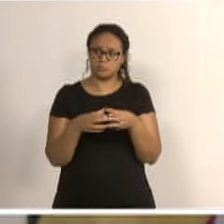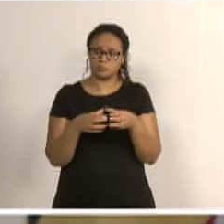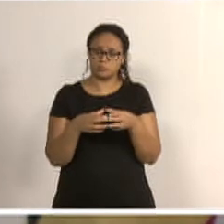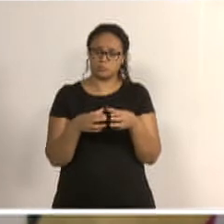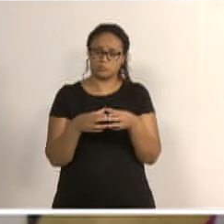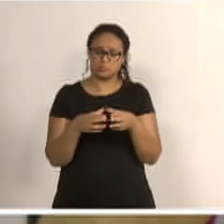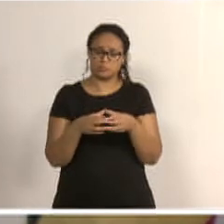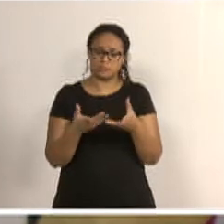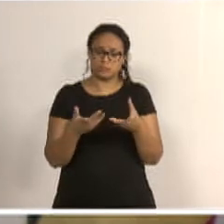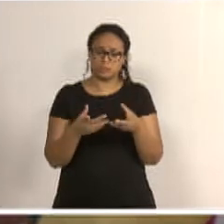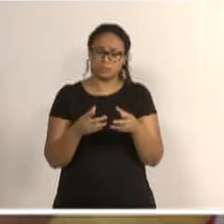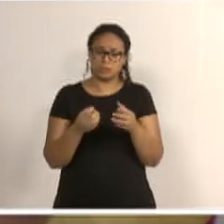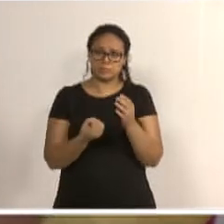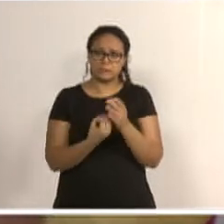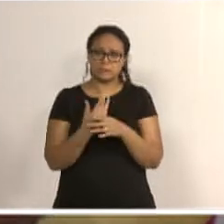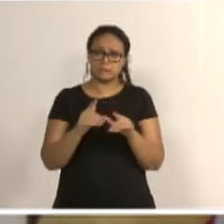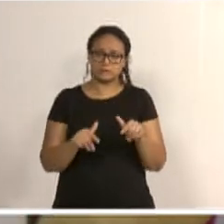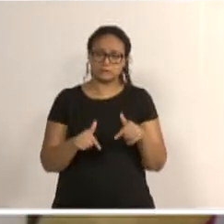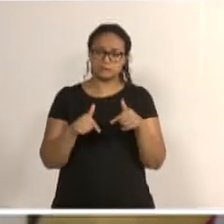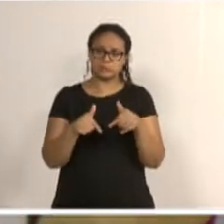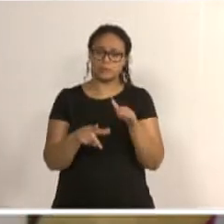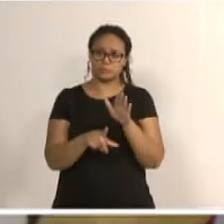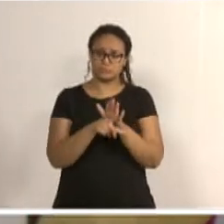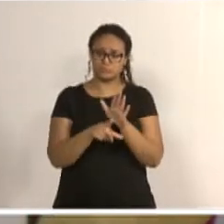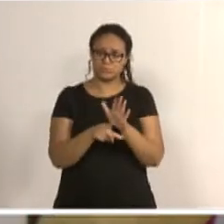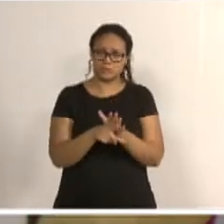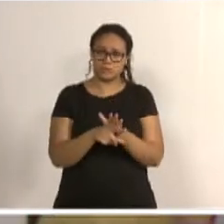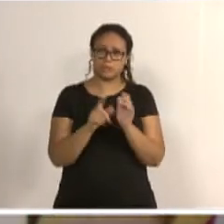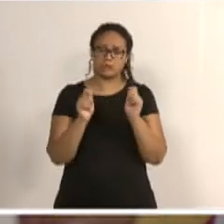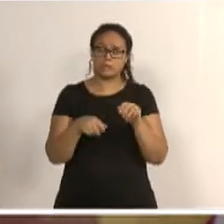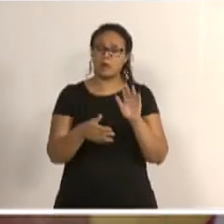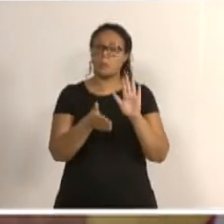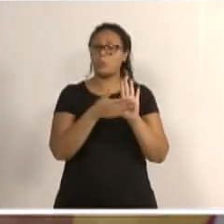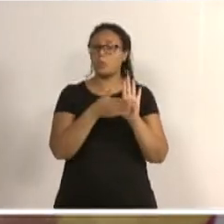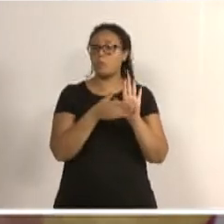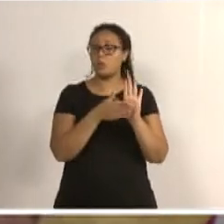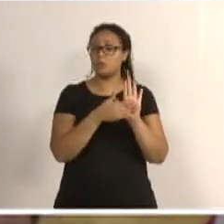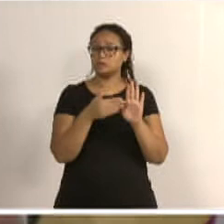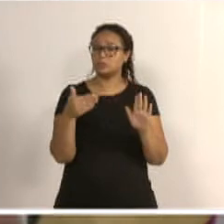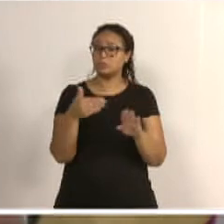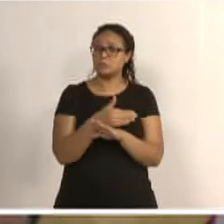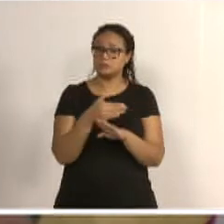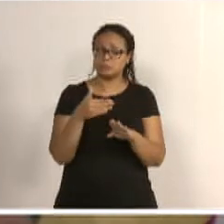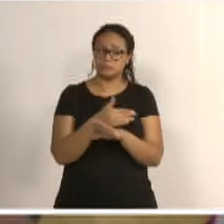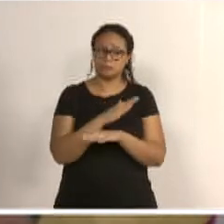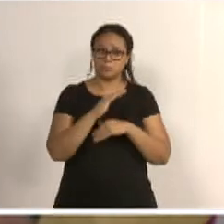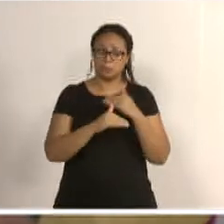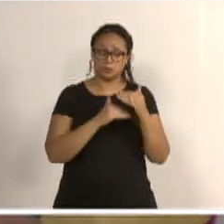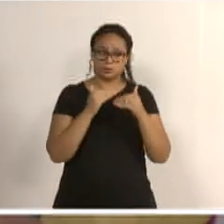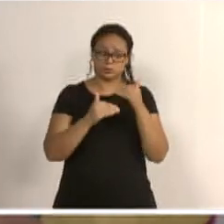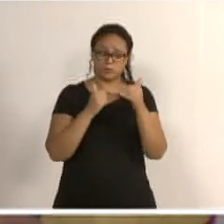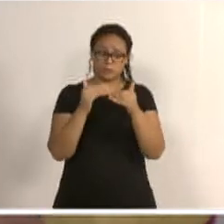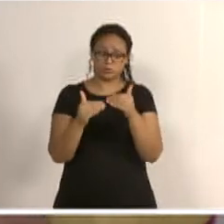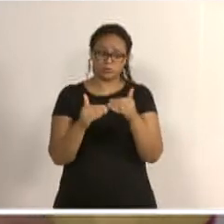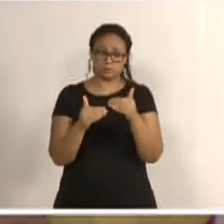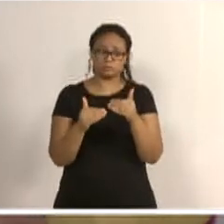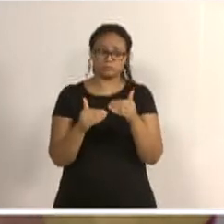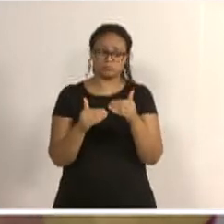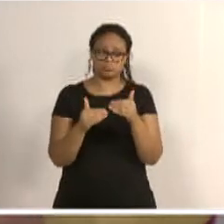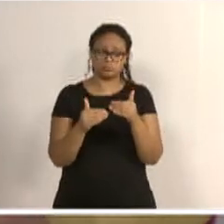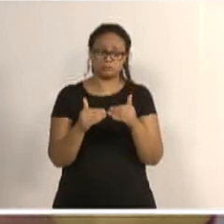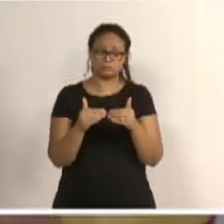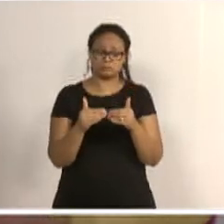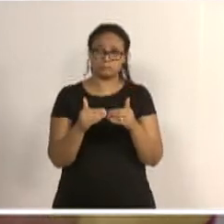uma ação legislativa que lhes cabe e apresentasse como proposta de participação nesse processo, representando a sociedade civil. Porque